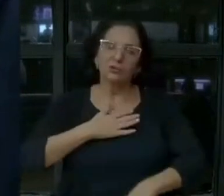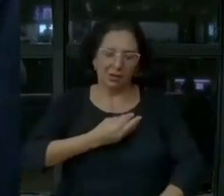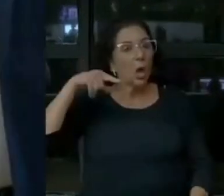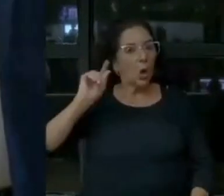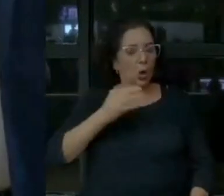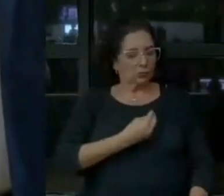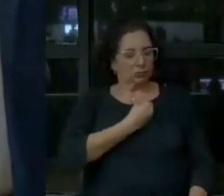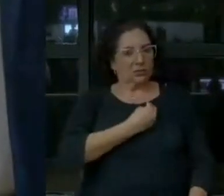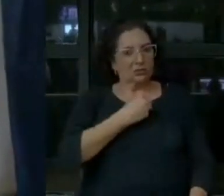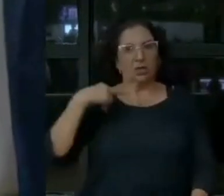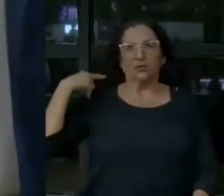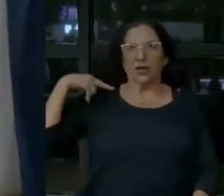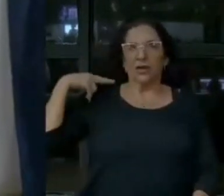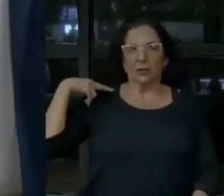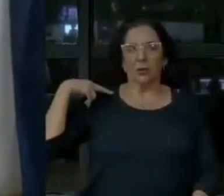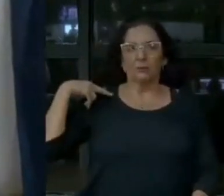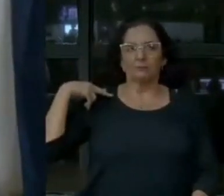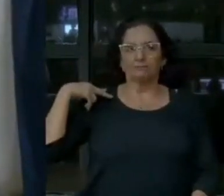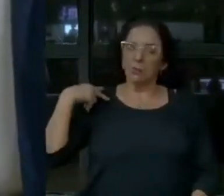inteira. Eu